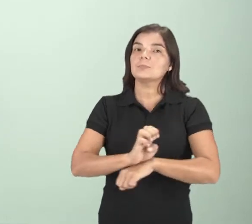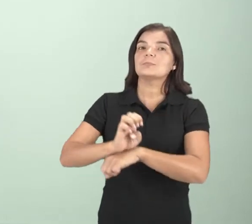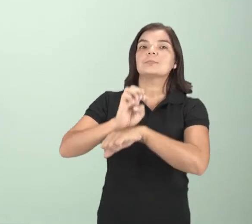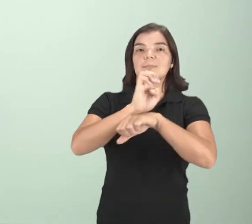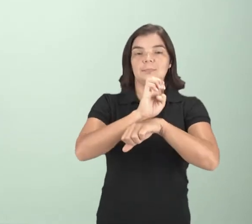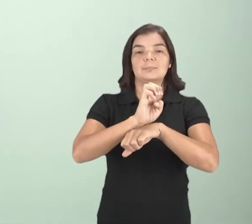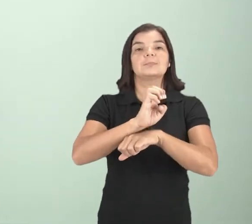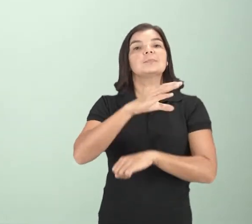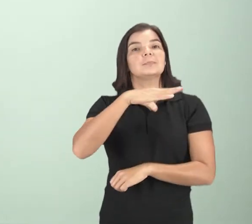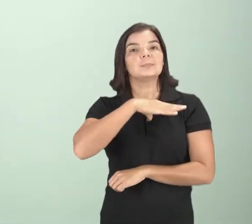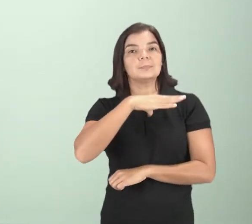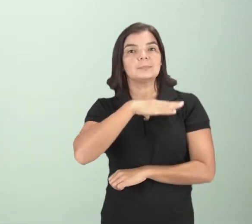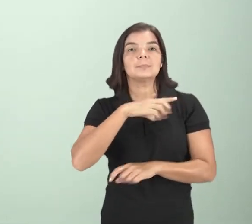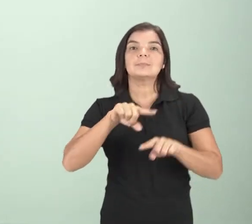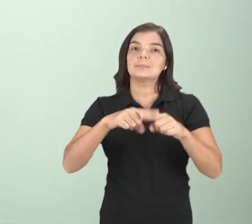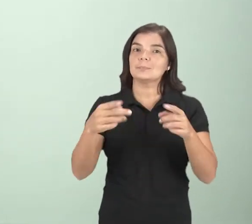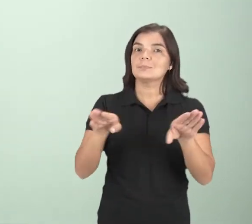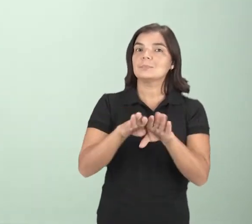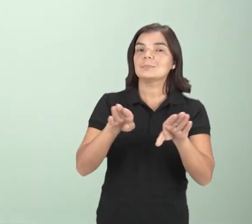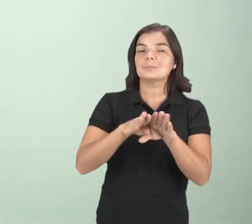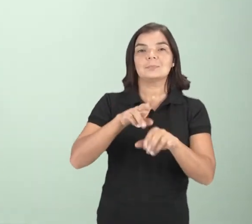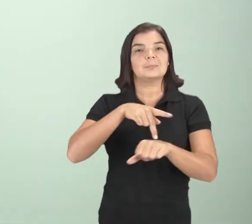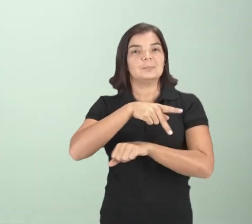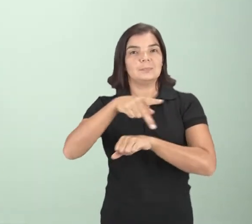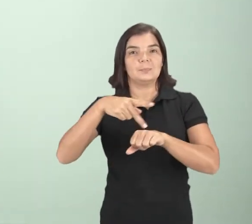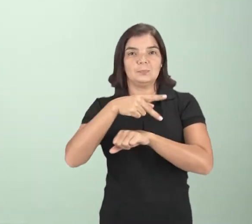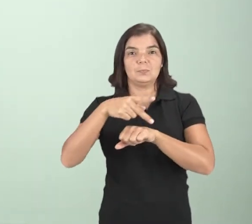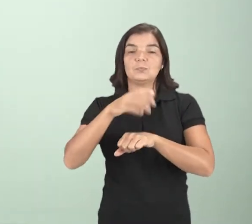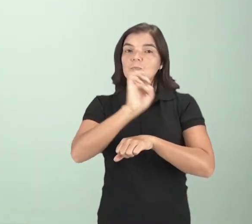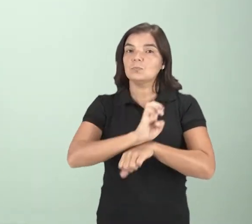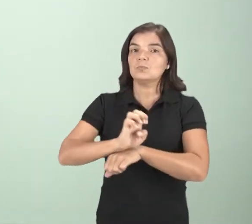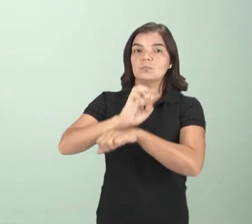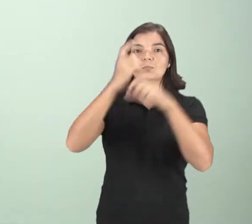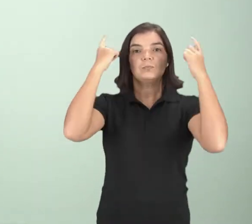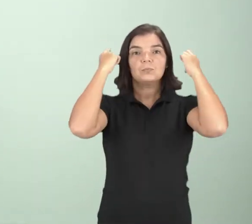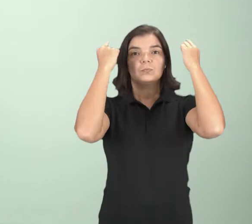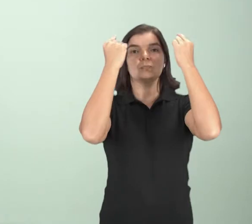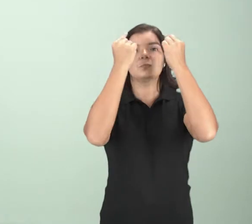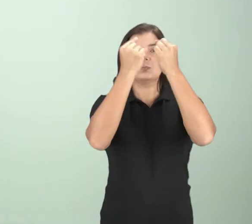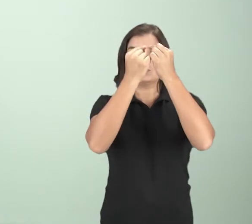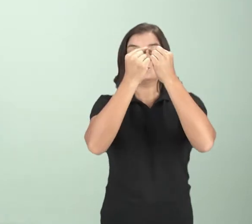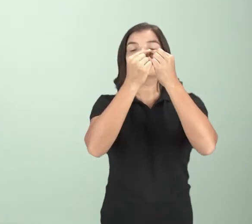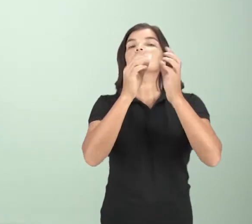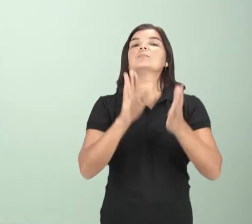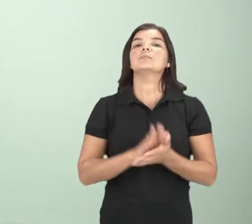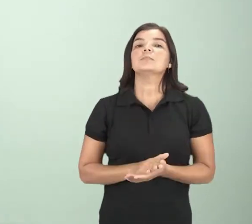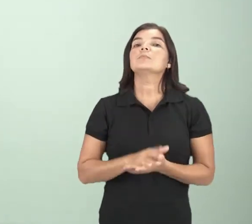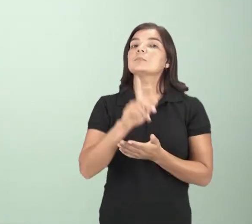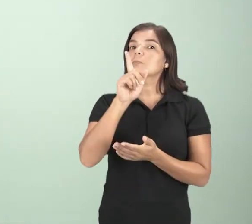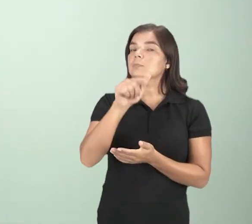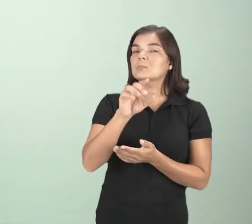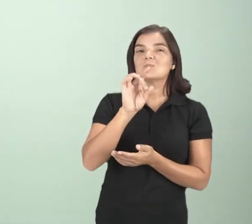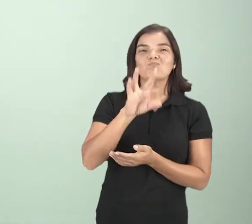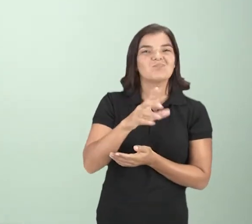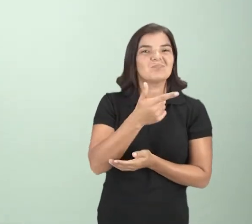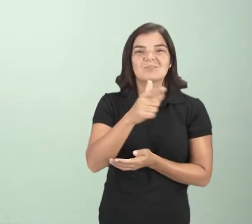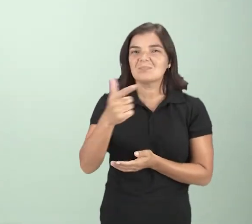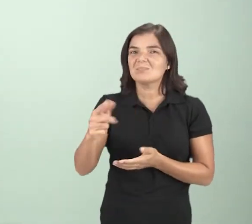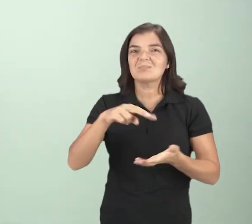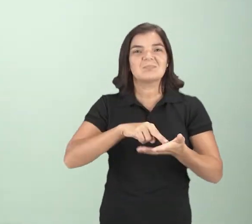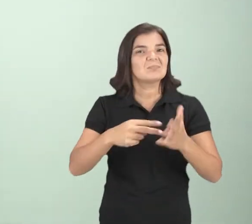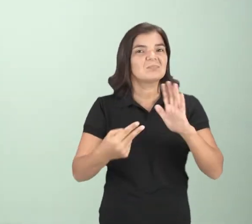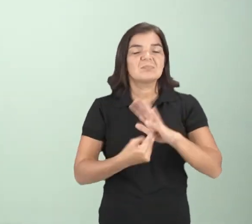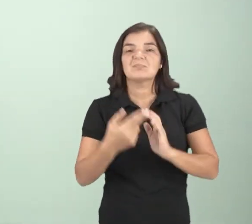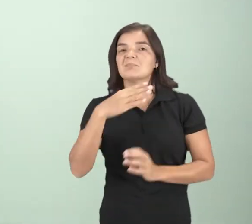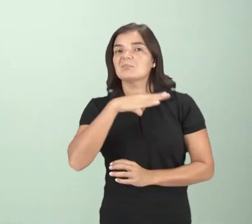uma cidade, mas também fosse um país. Então, o estado grego, a cidade-estado grega, ela não tem muito sentido